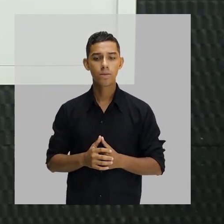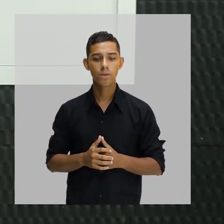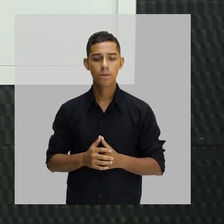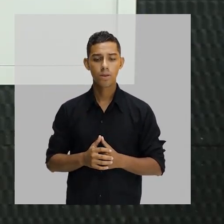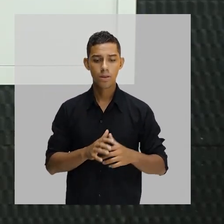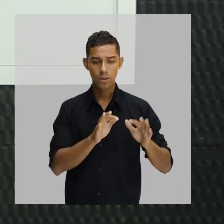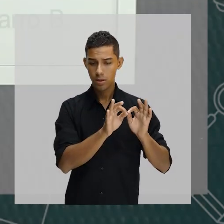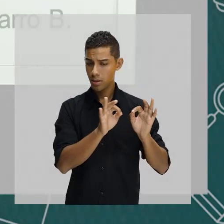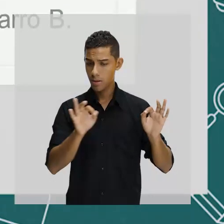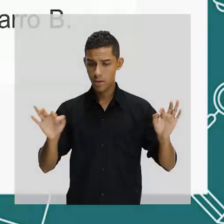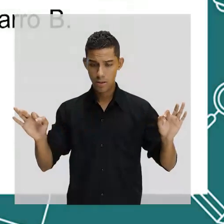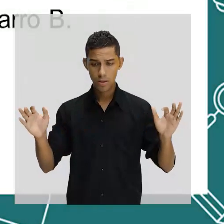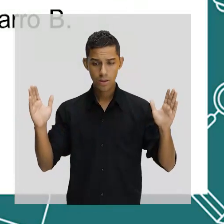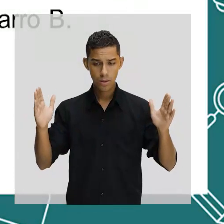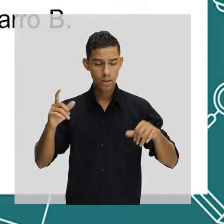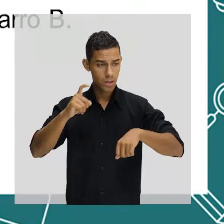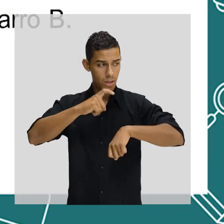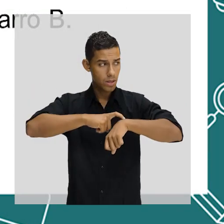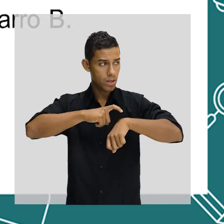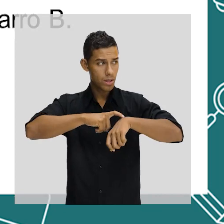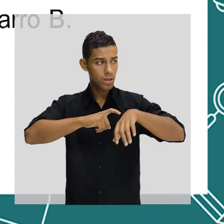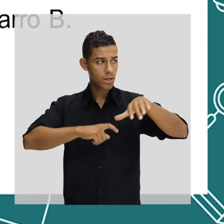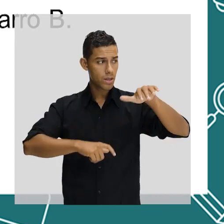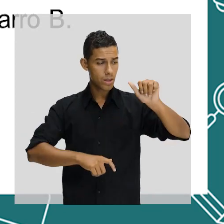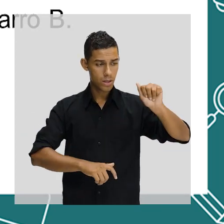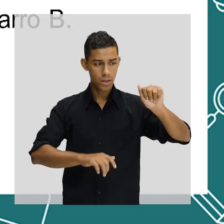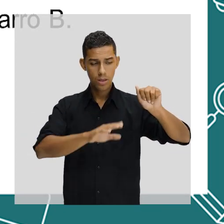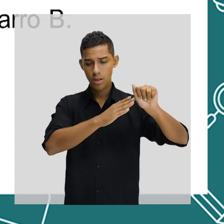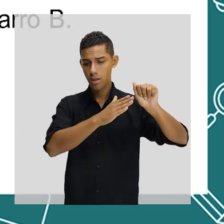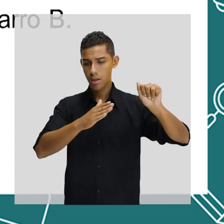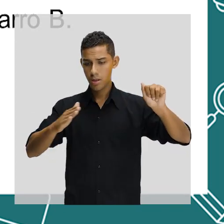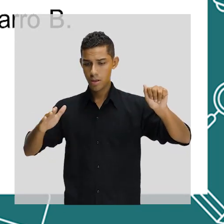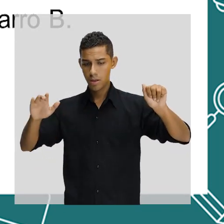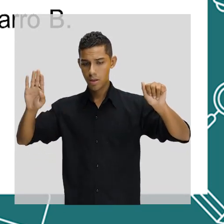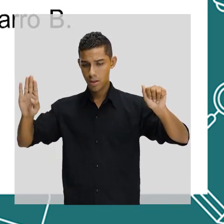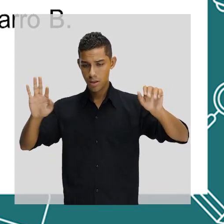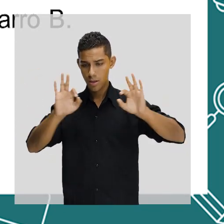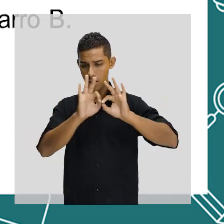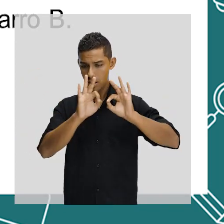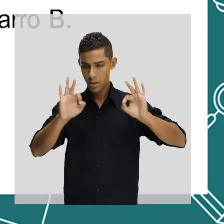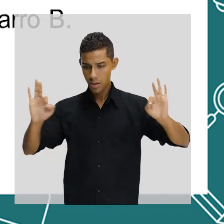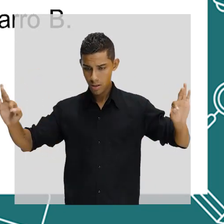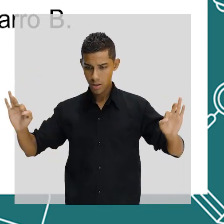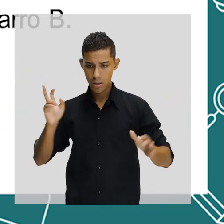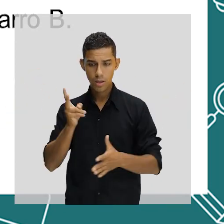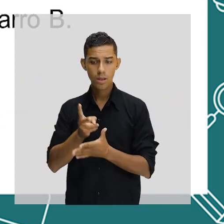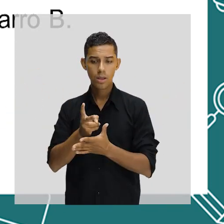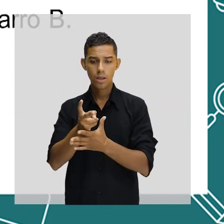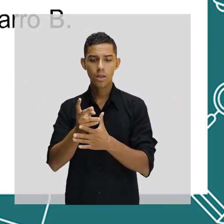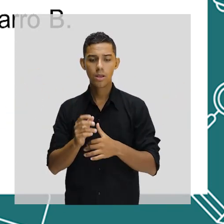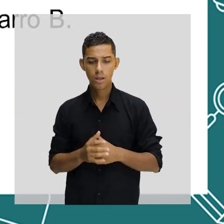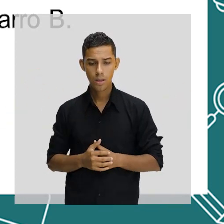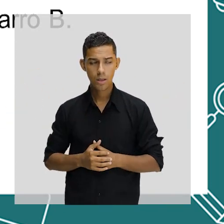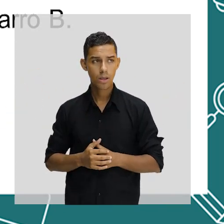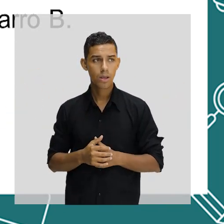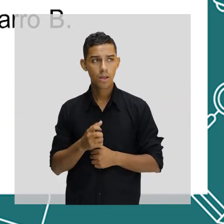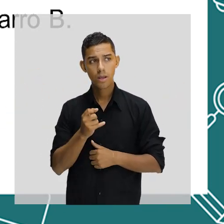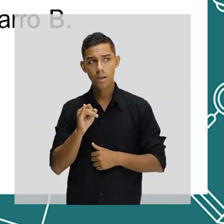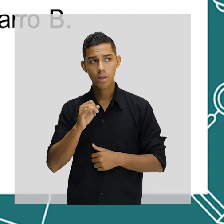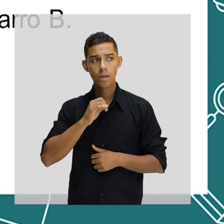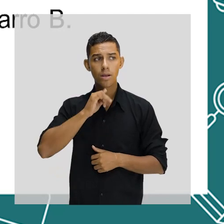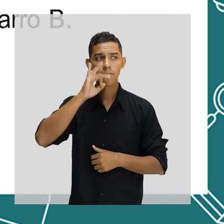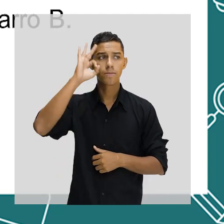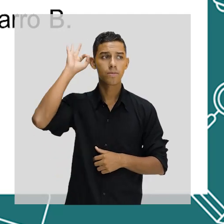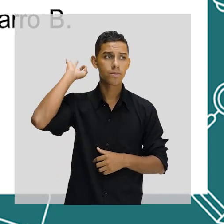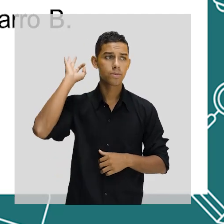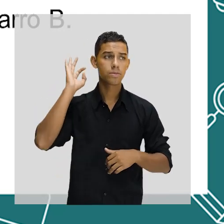cada instante de tempo, o carro A se afasta do carro B, tá certo? O A se afasta do B. Se a velocidade de A é